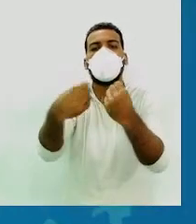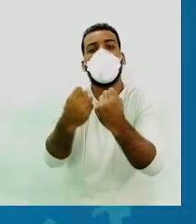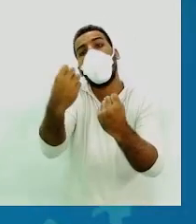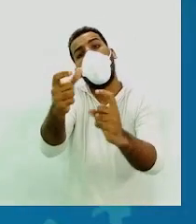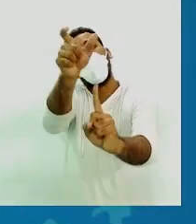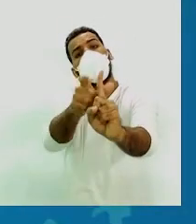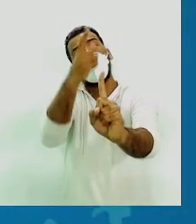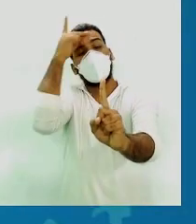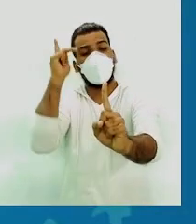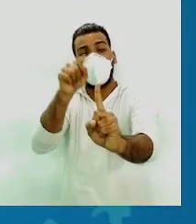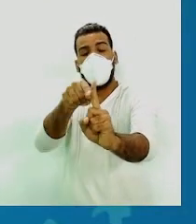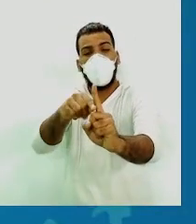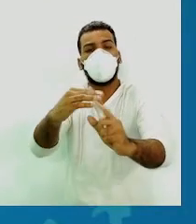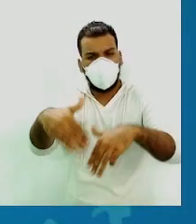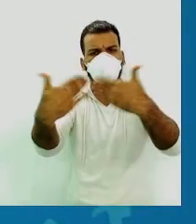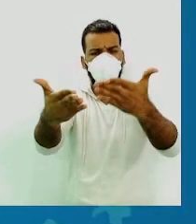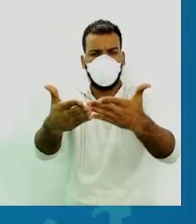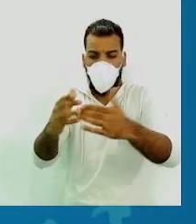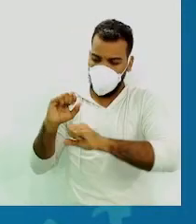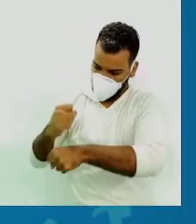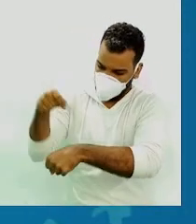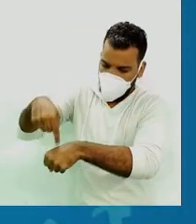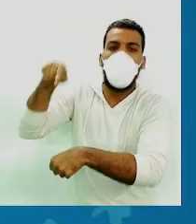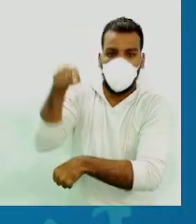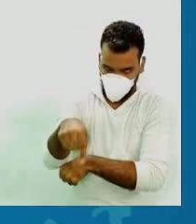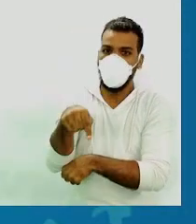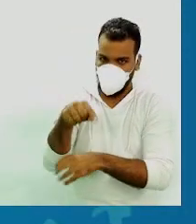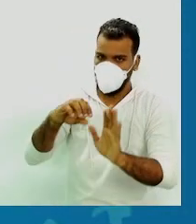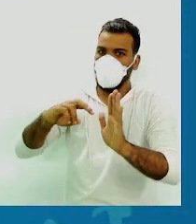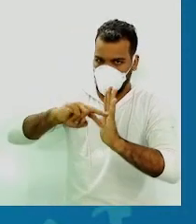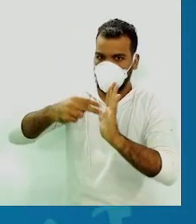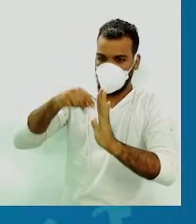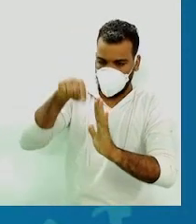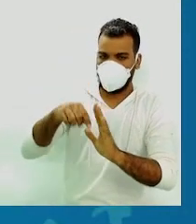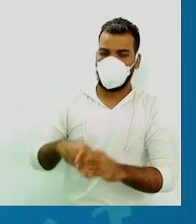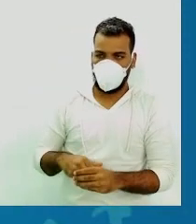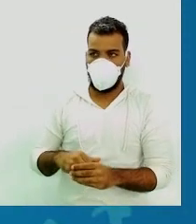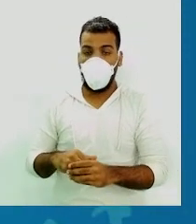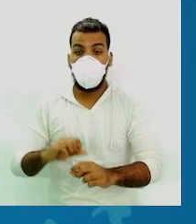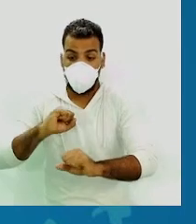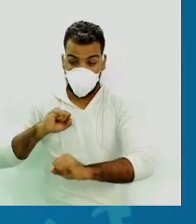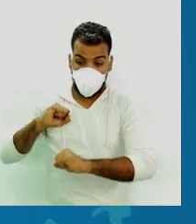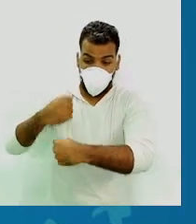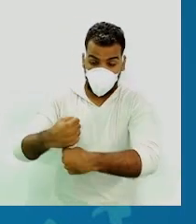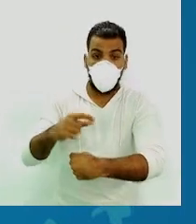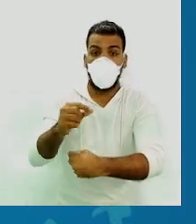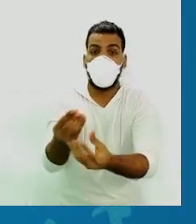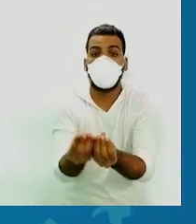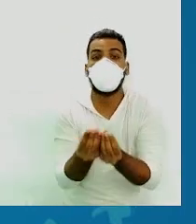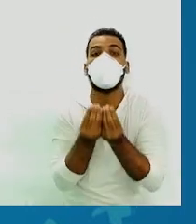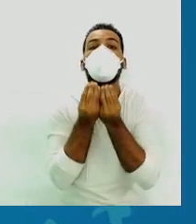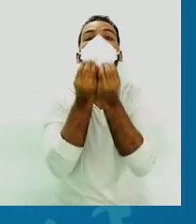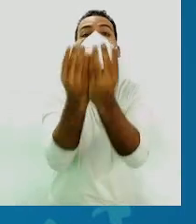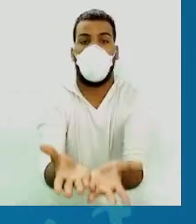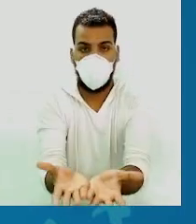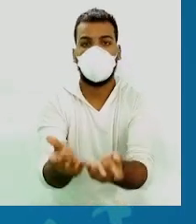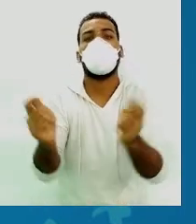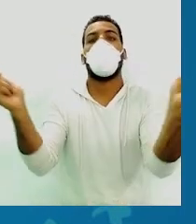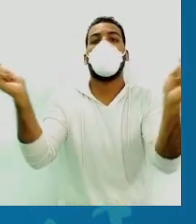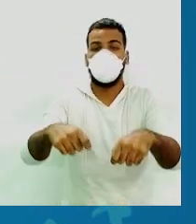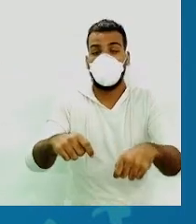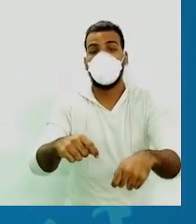indivíduo. Esse é o conceito de poder. Então, quando eu falo sobre poder, eu falo sobre a capacidade ou